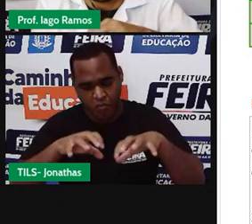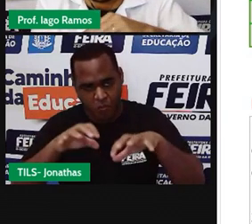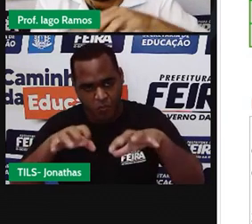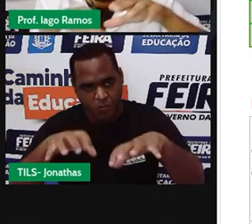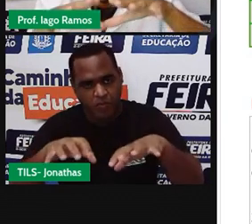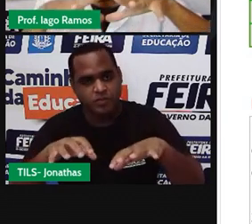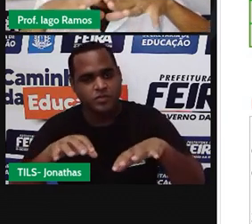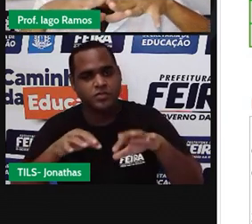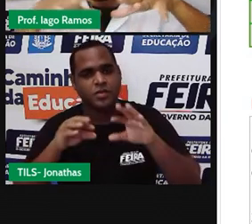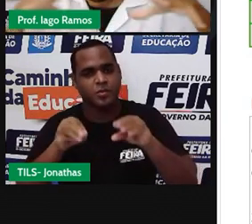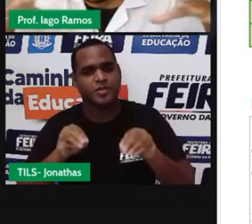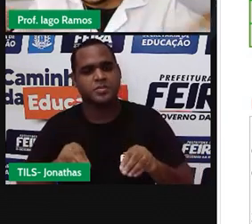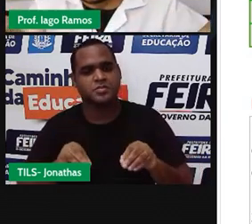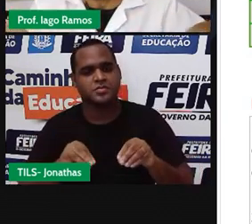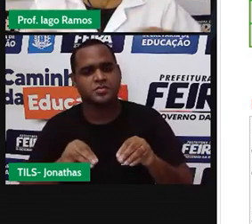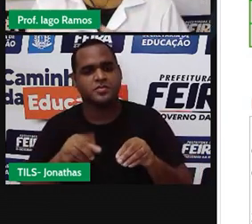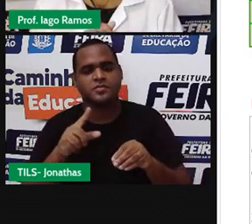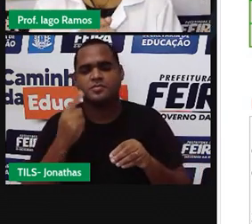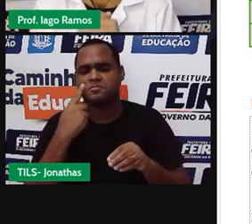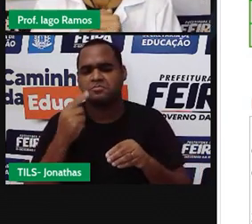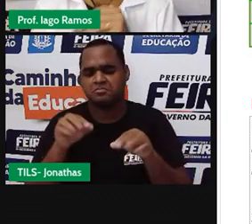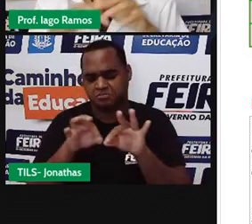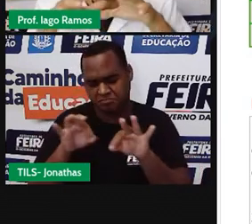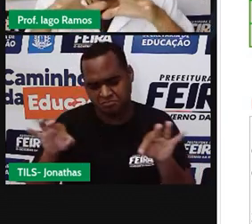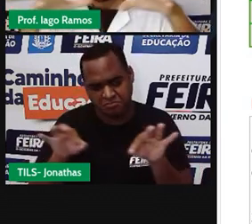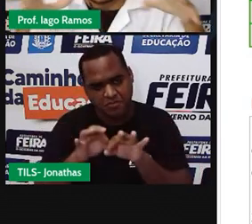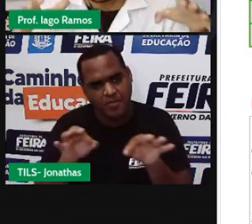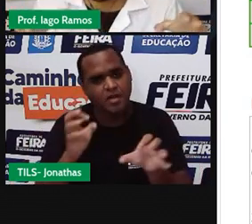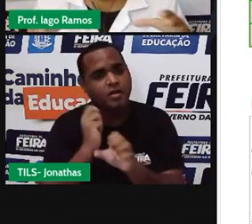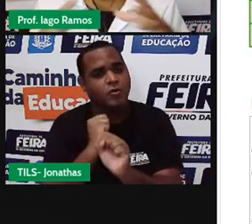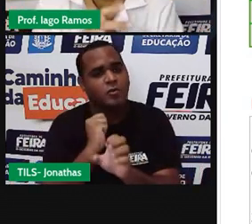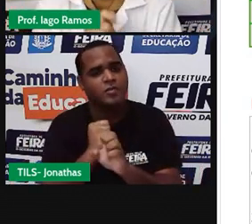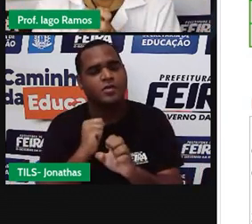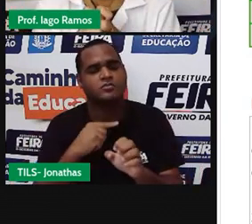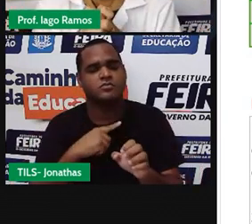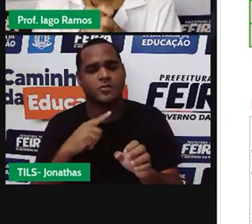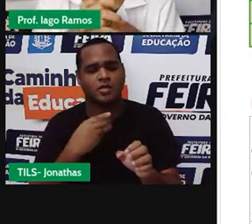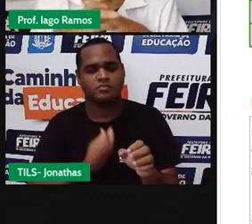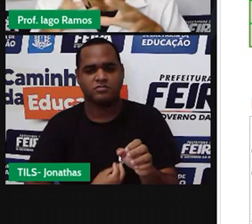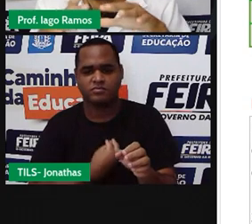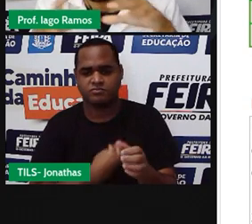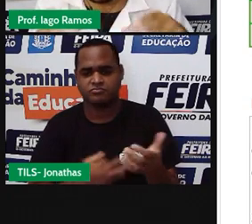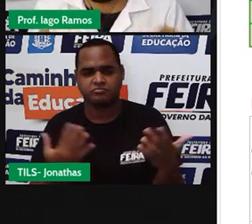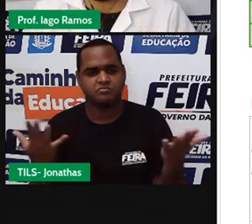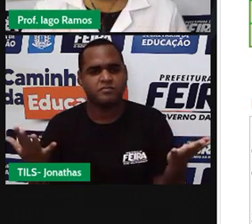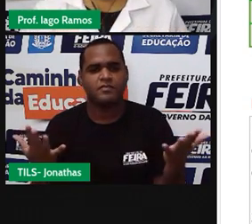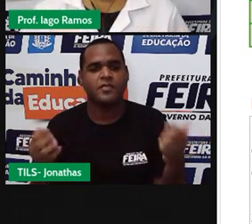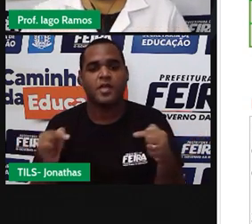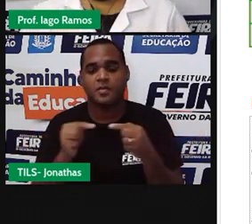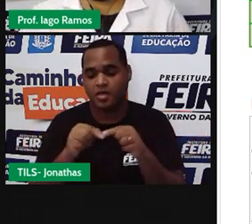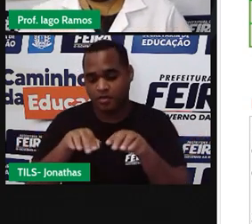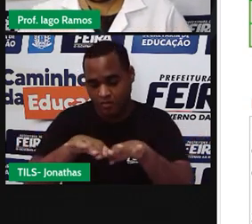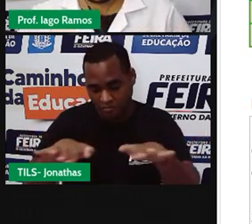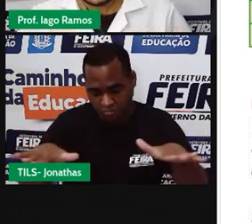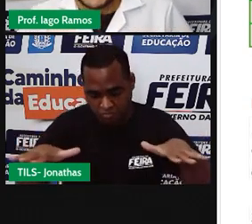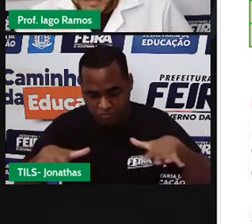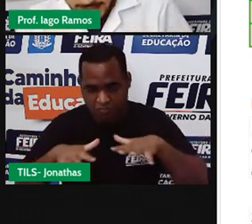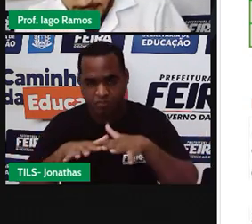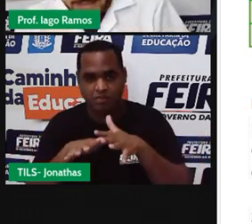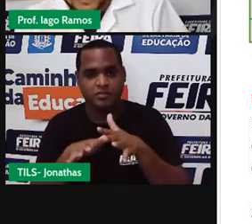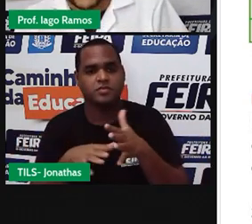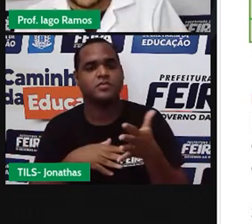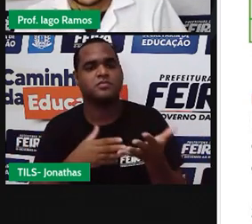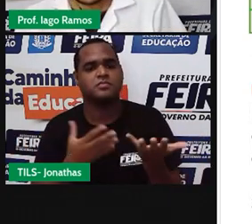superfície essa medida para forrar a superfície para cobrir a superfície